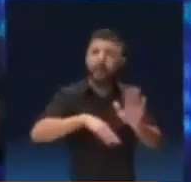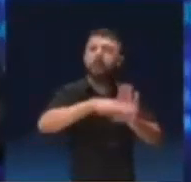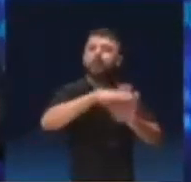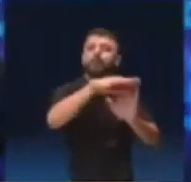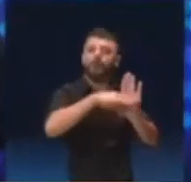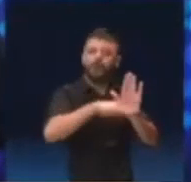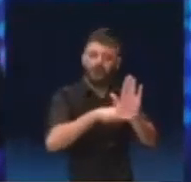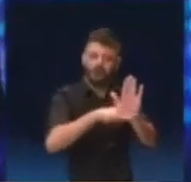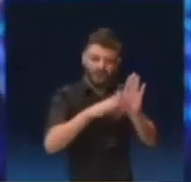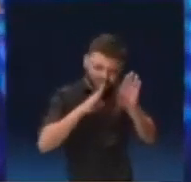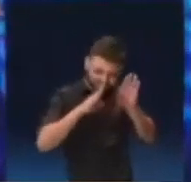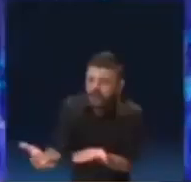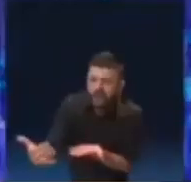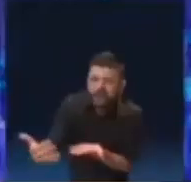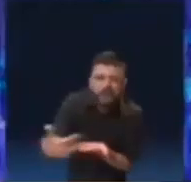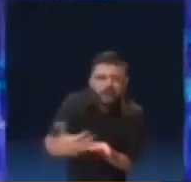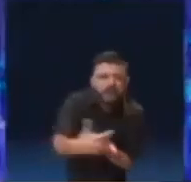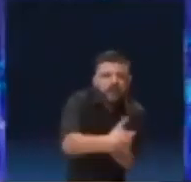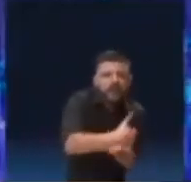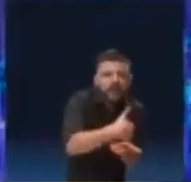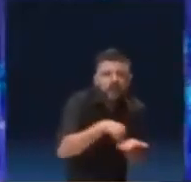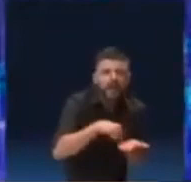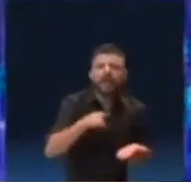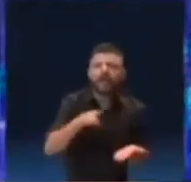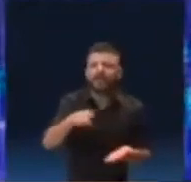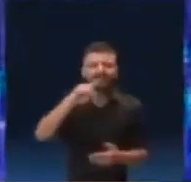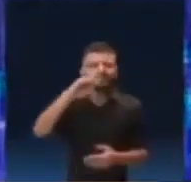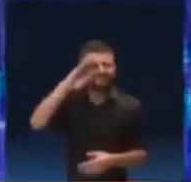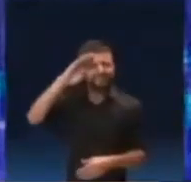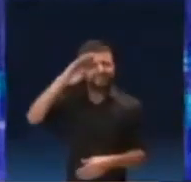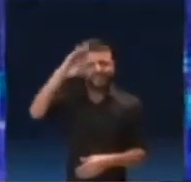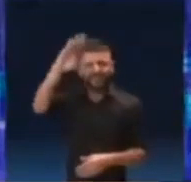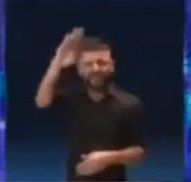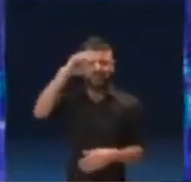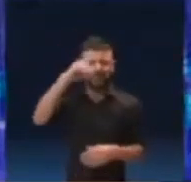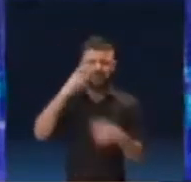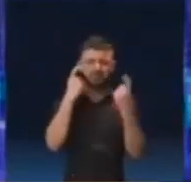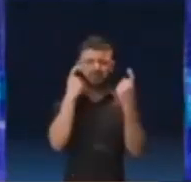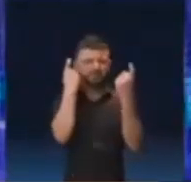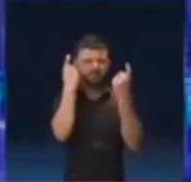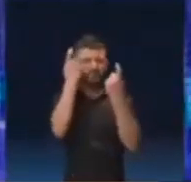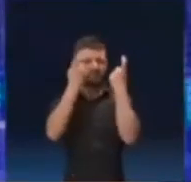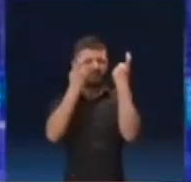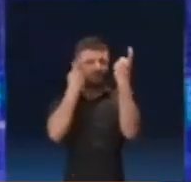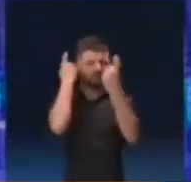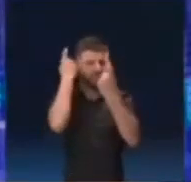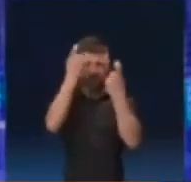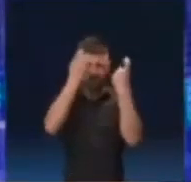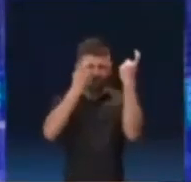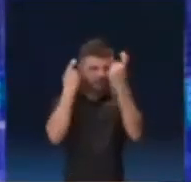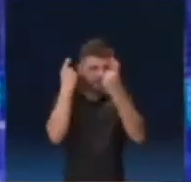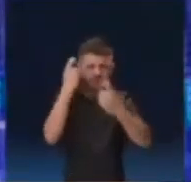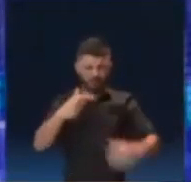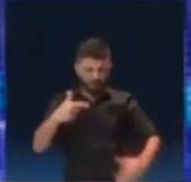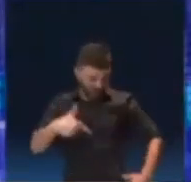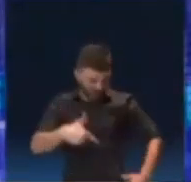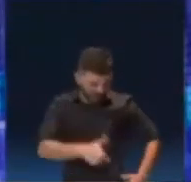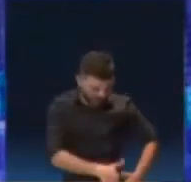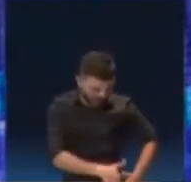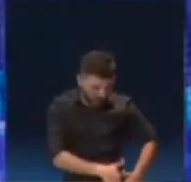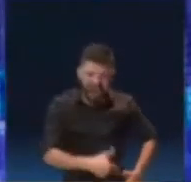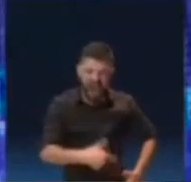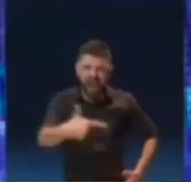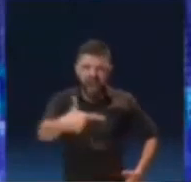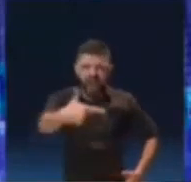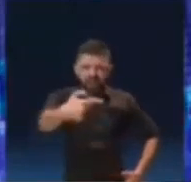vezes. Curiosamente, também no passado, quando o Ratinho tentou ser prefeito, o Ratinho Júnior, aconselharam que ele mudasse de nome, porque